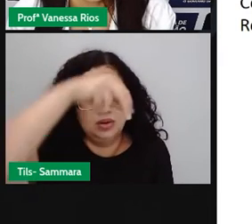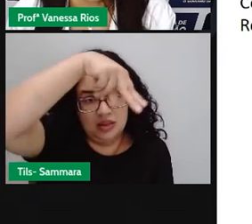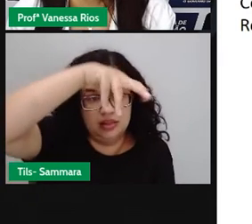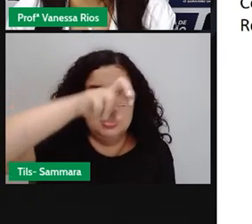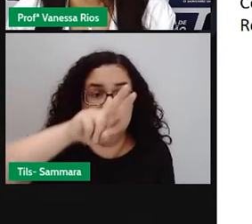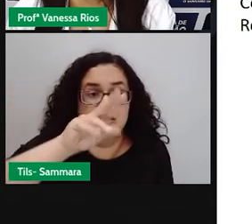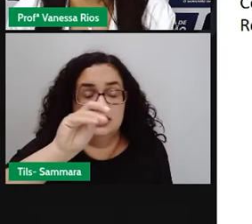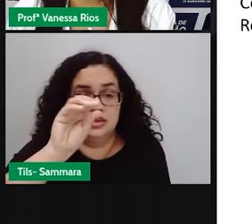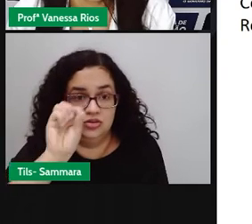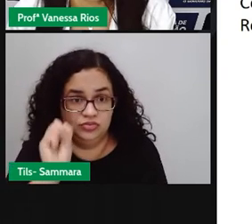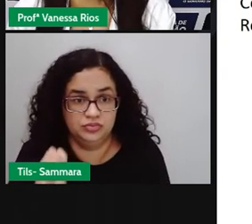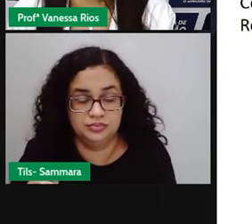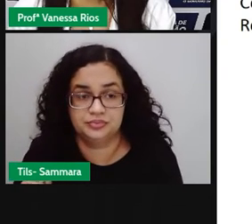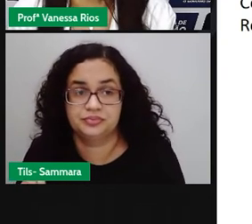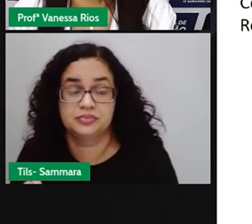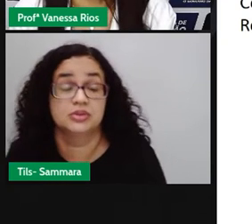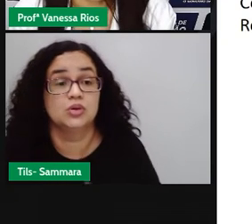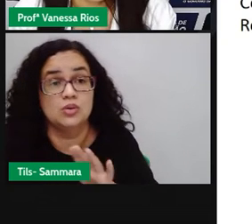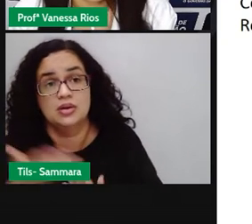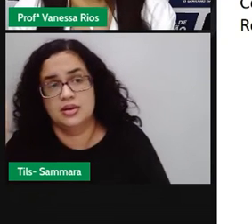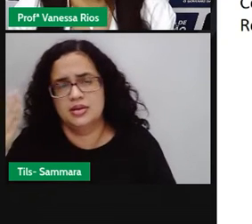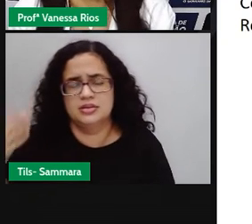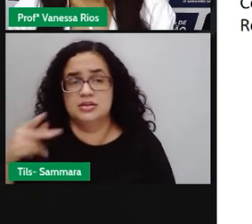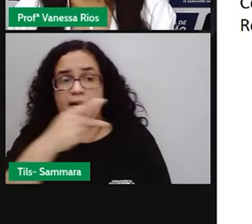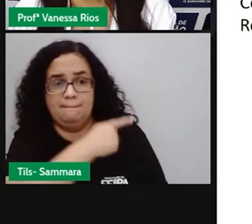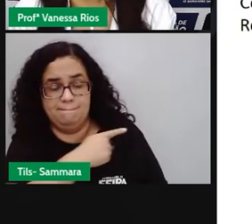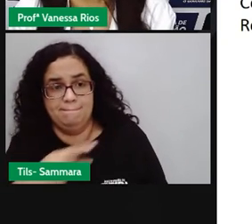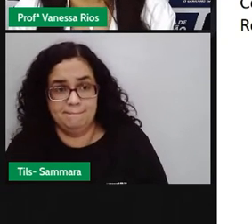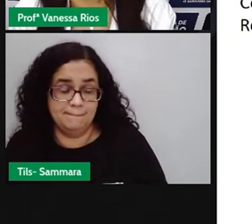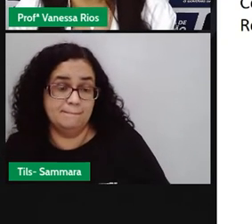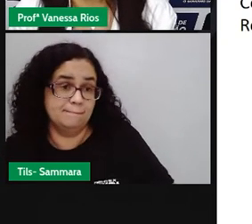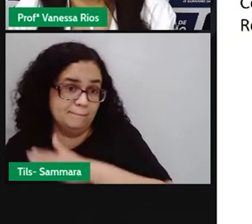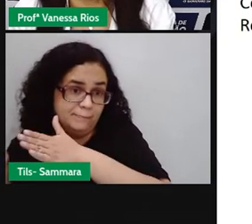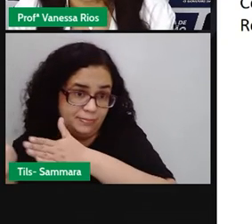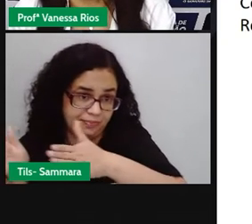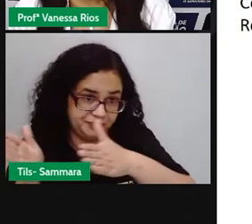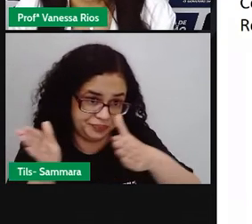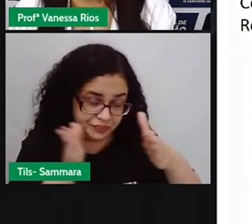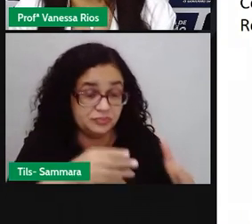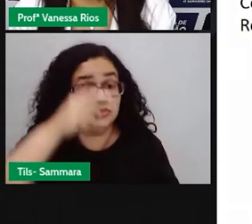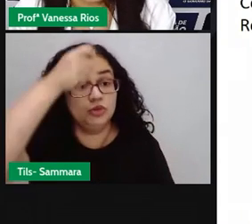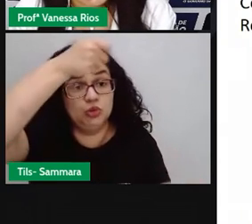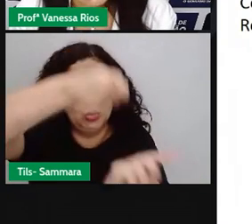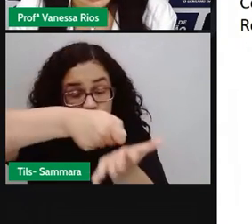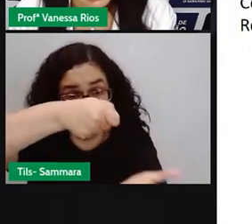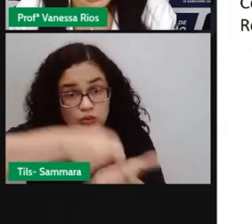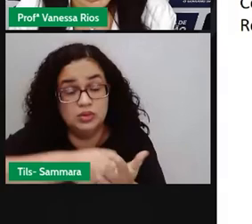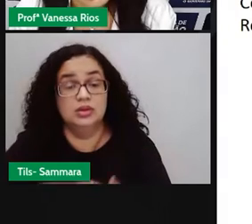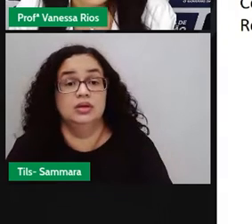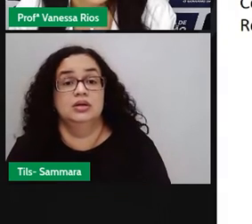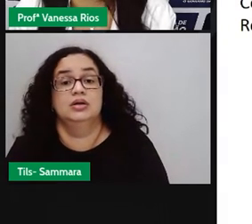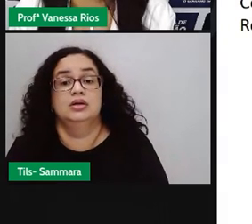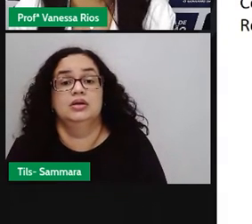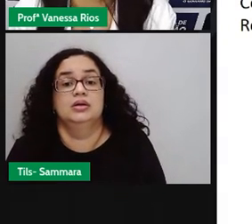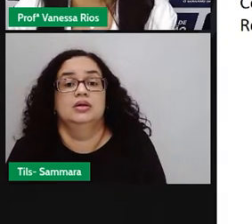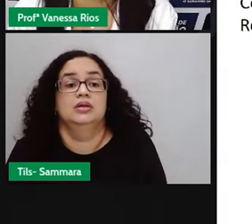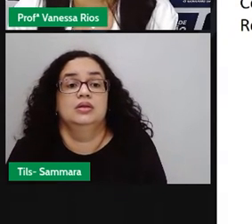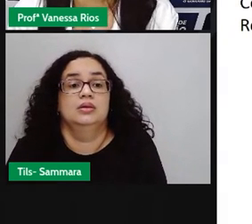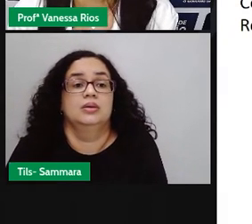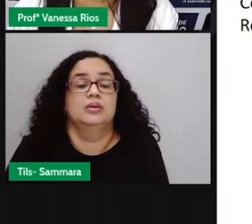forma, os ex-presidentes antes aí desse período, né, no período da ditadura, eram sempre militares,